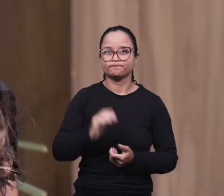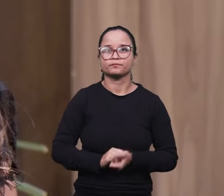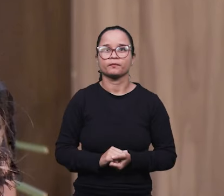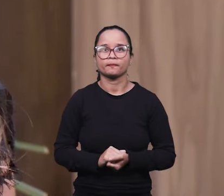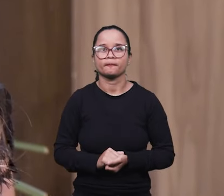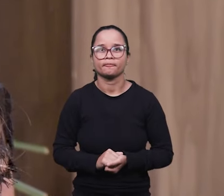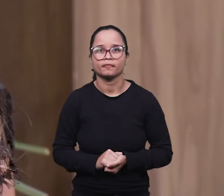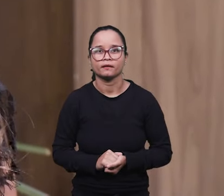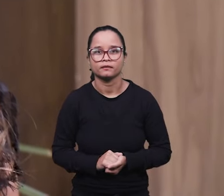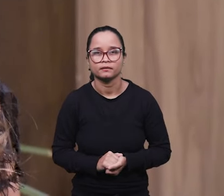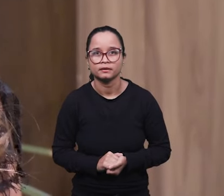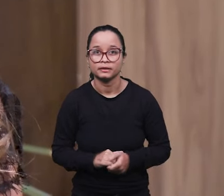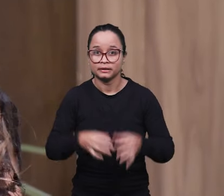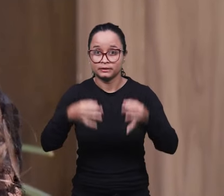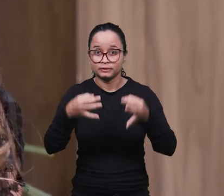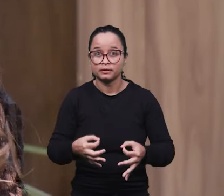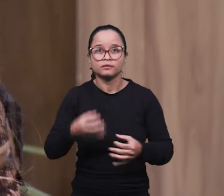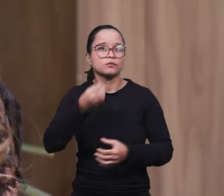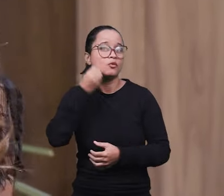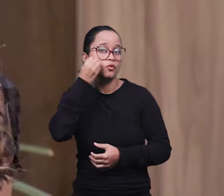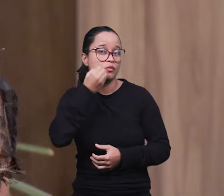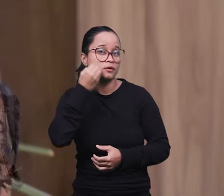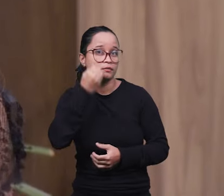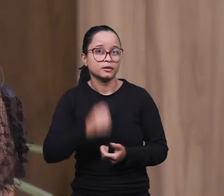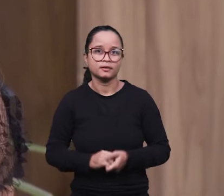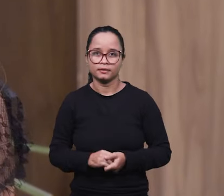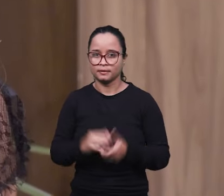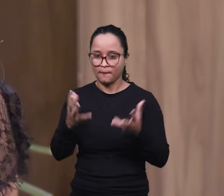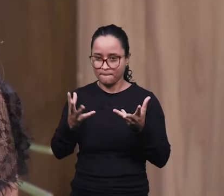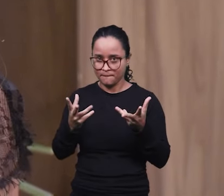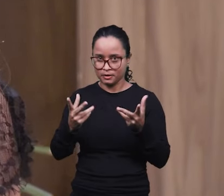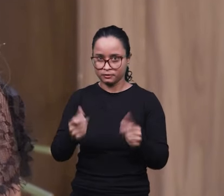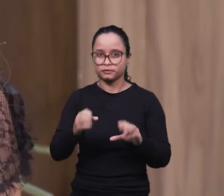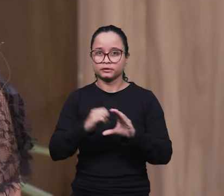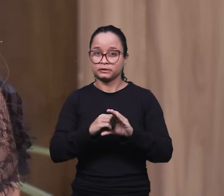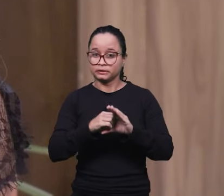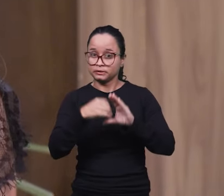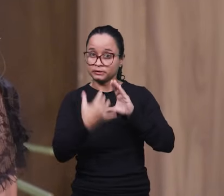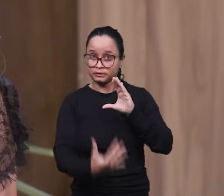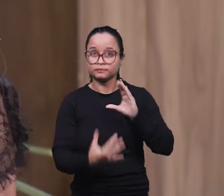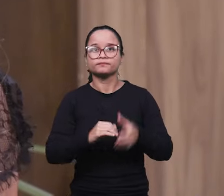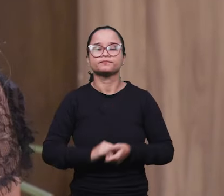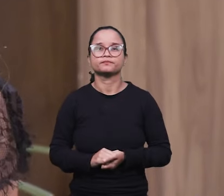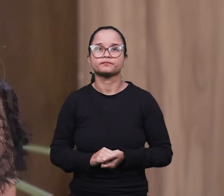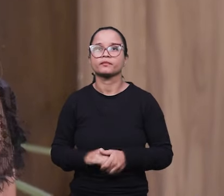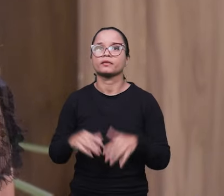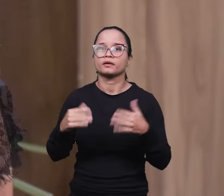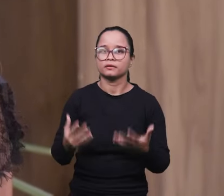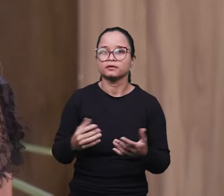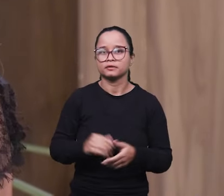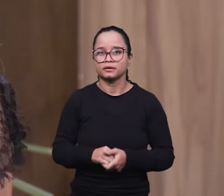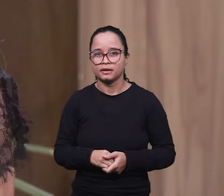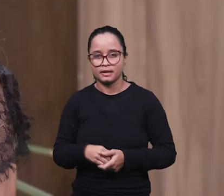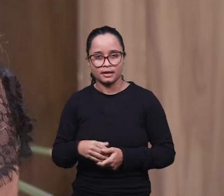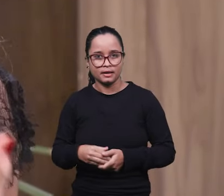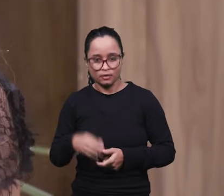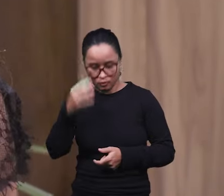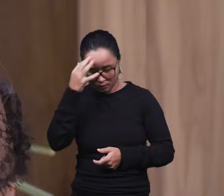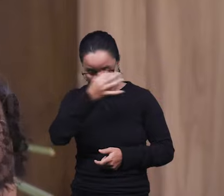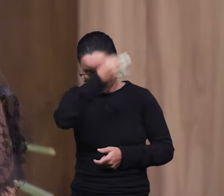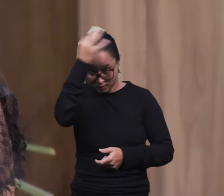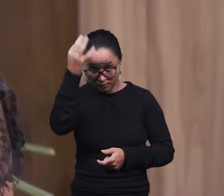certeza foi uma experiência muito muito rica em todos esses aspectos igual você comentou k tanto espiritualmente como